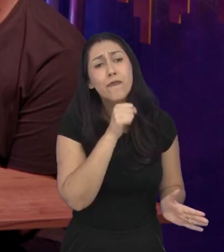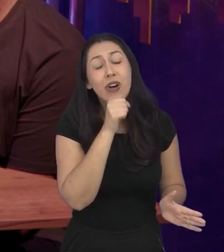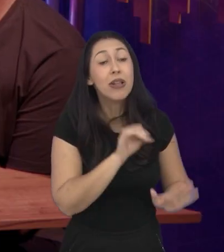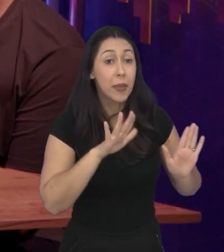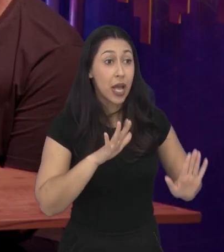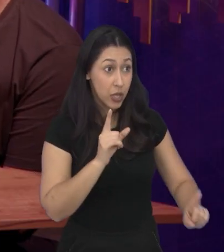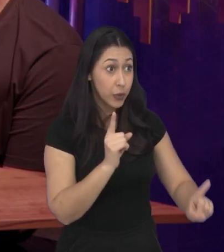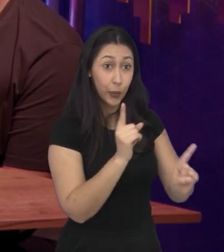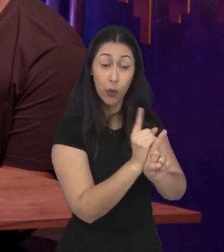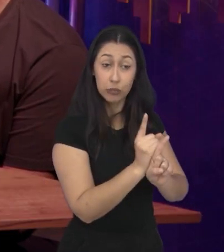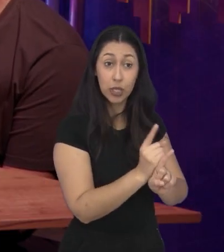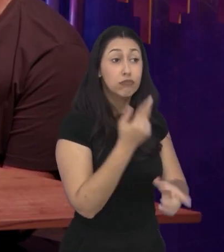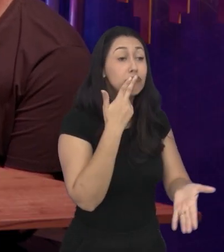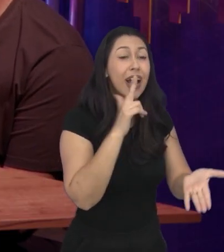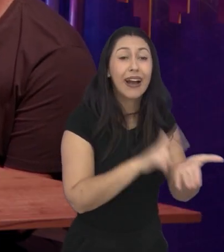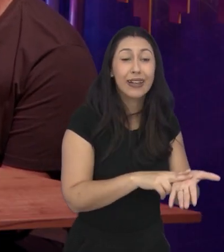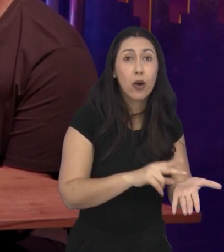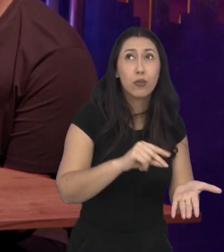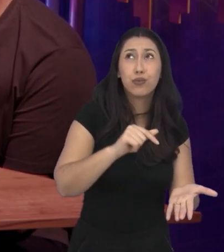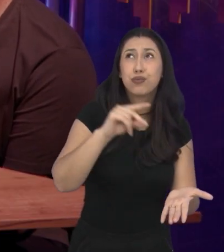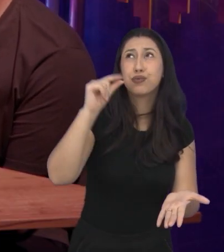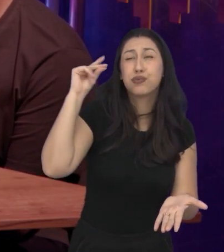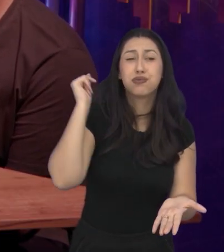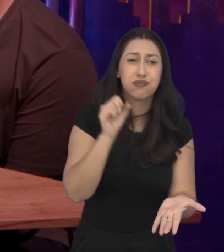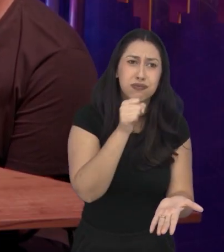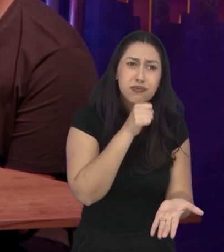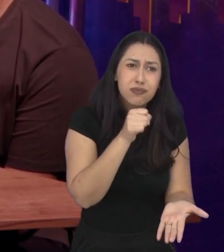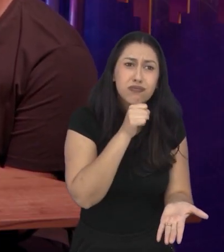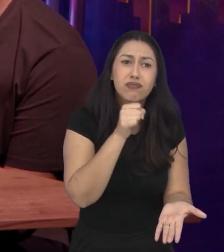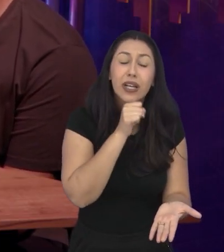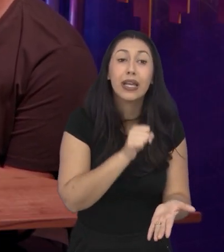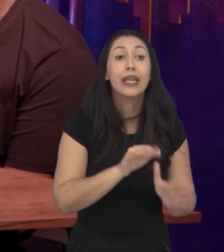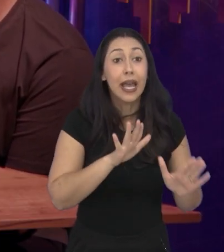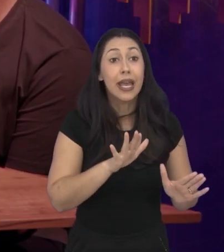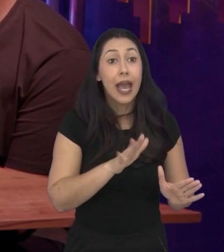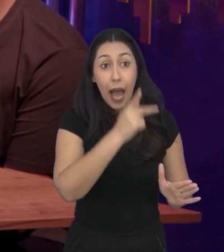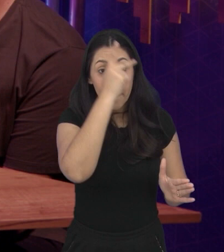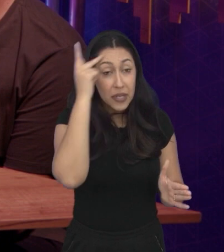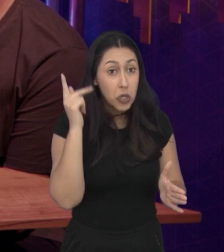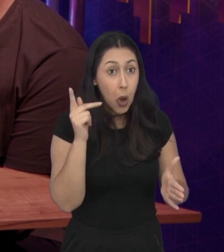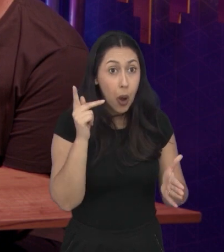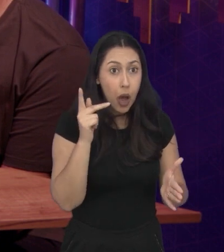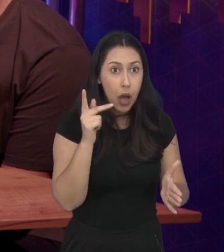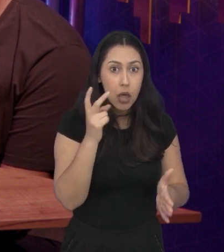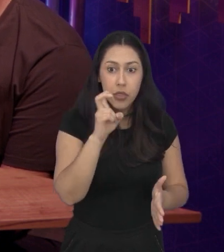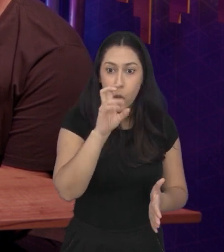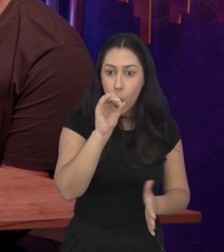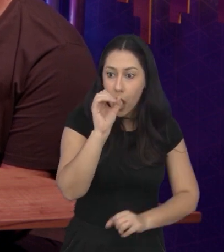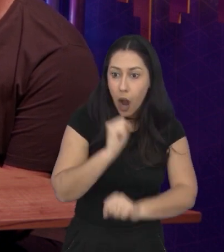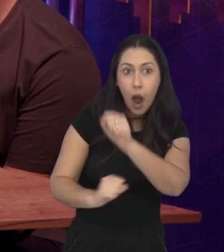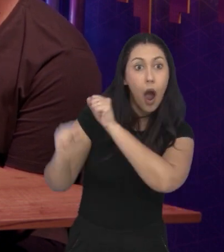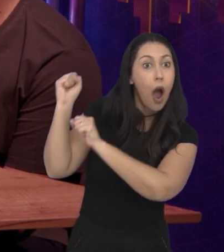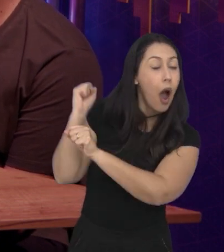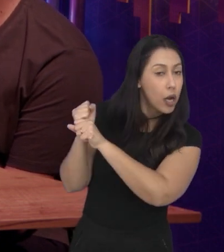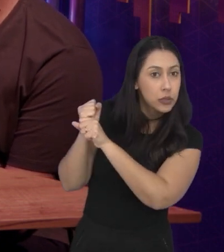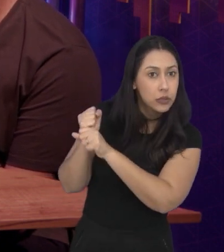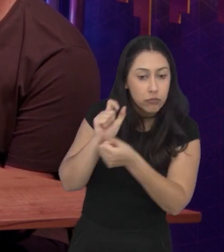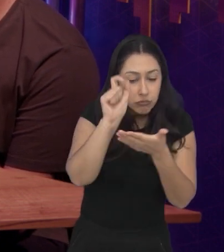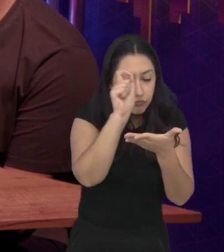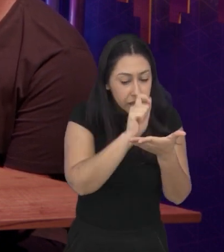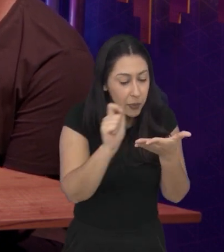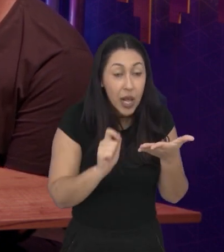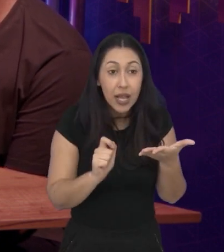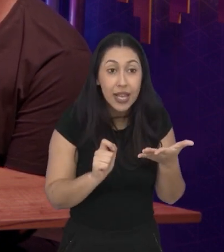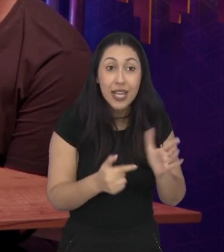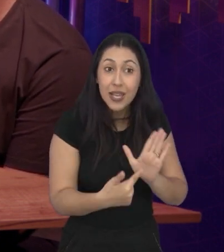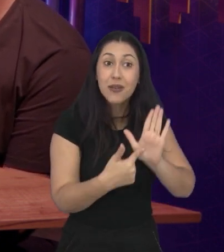tudo. E ela acaba encontrando uma carta mais velha. E essa pessoa que escreveu aquela carta escreveu 50 anos atrás. E